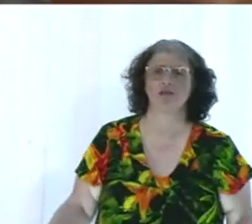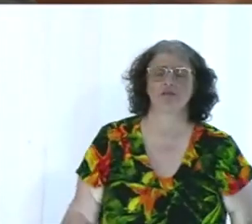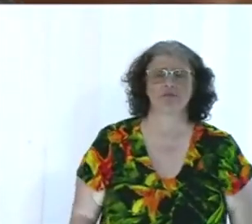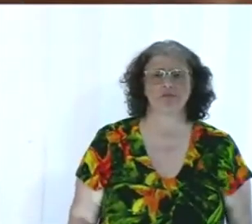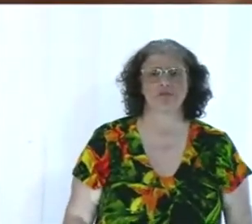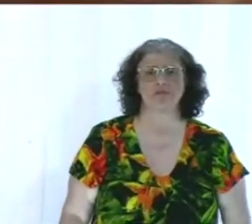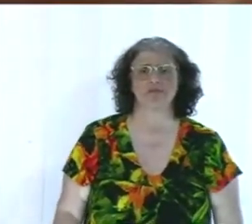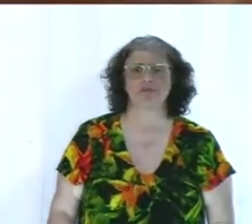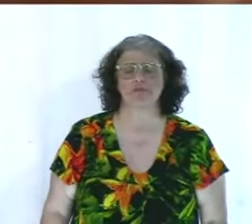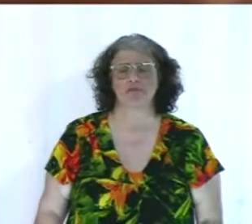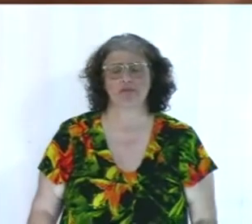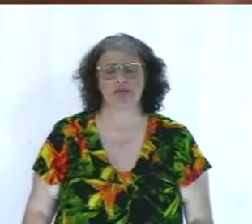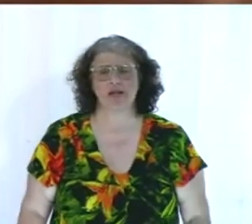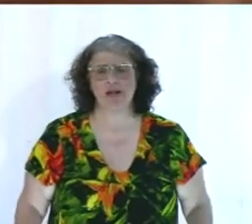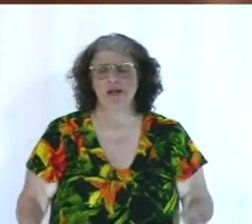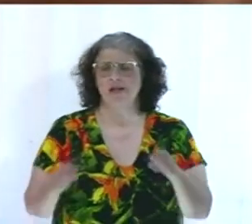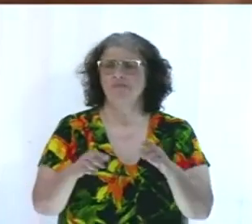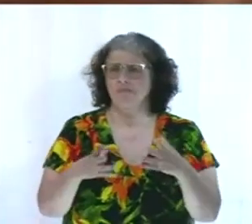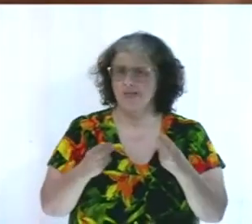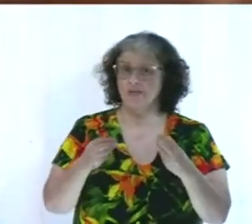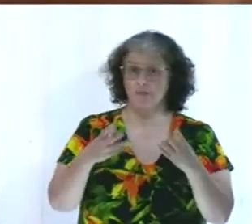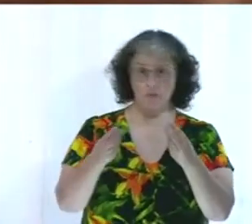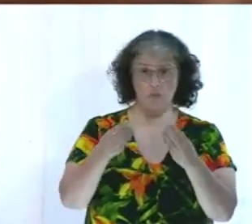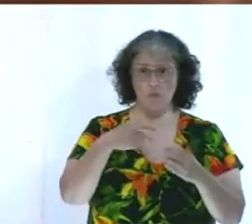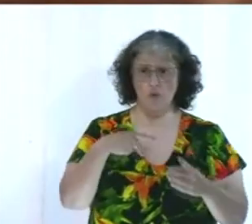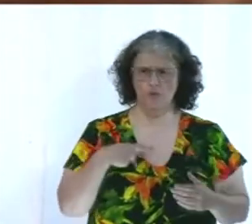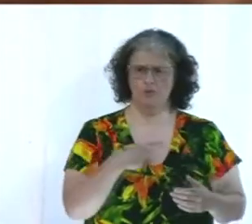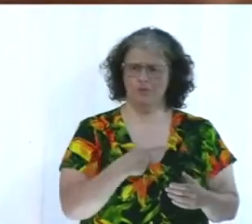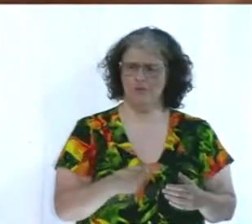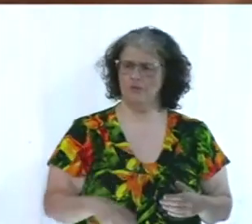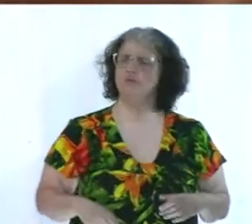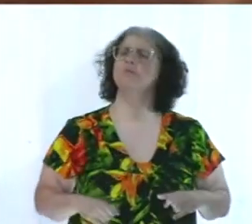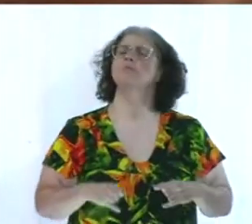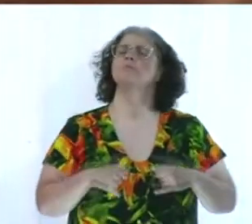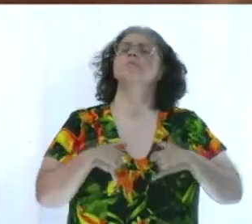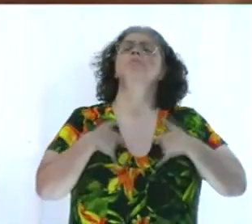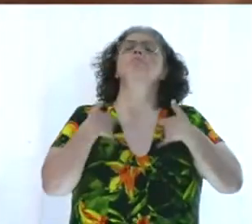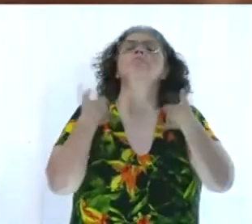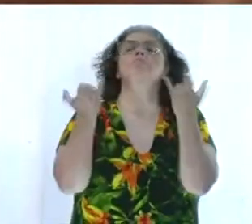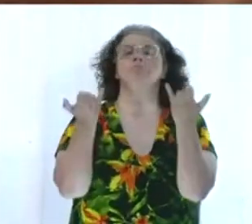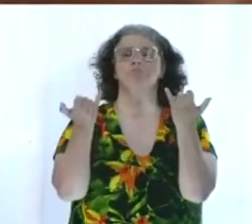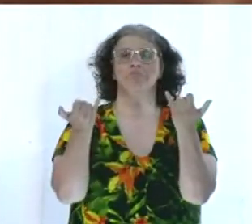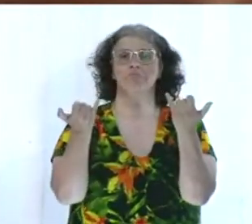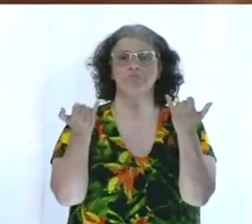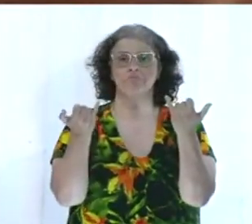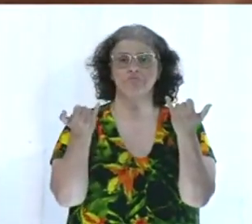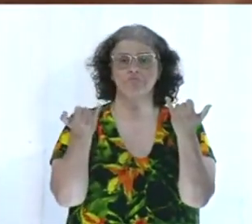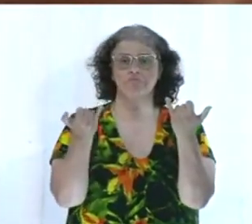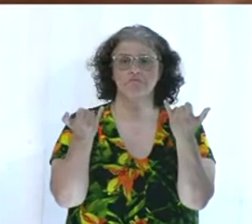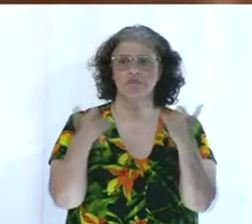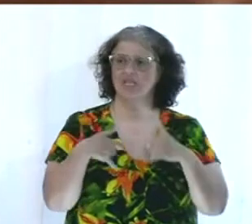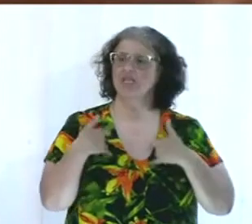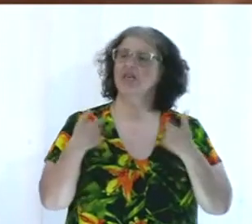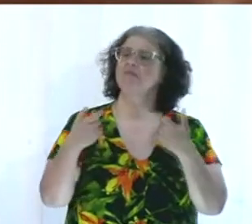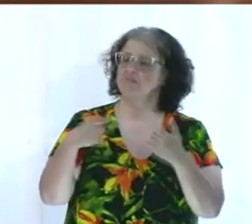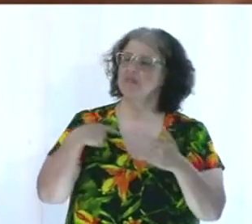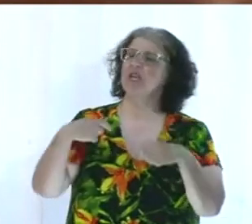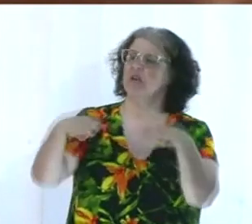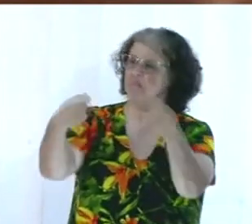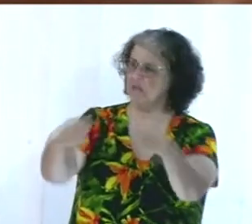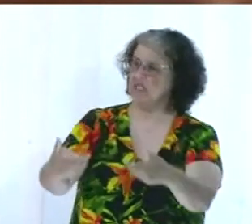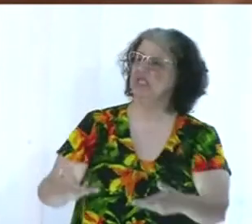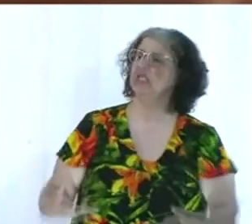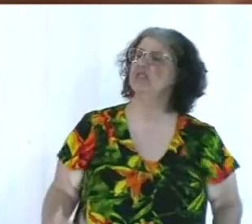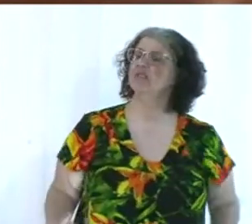num jumentinho, indo na contramão daquele tempo, e ainda hoje existem pessoas que parece que são